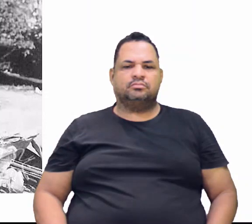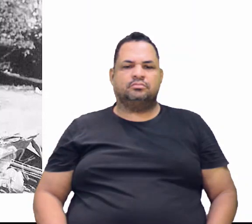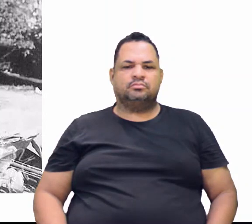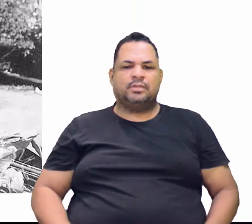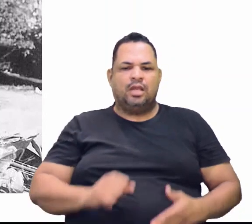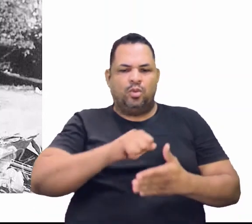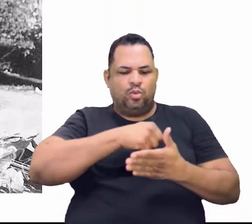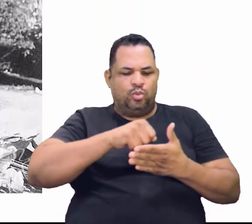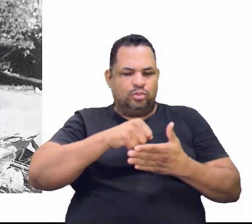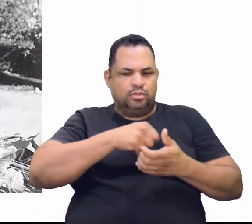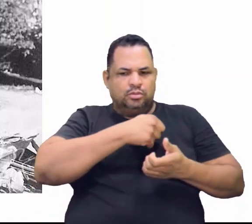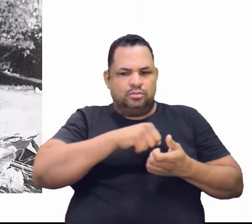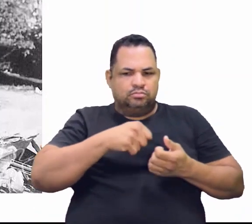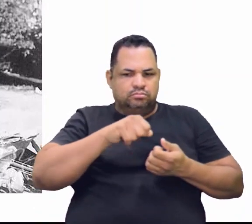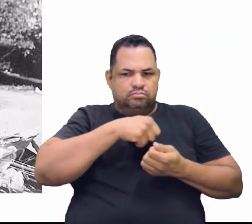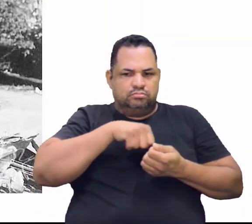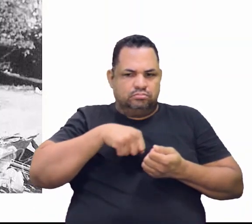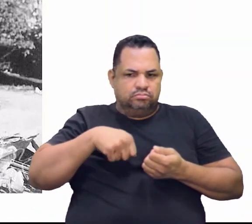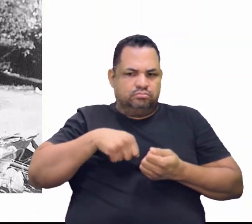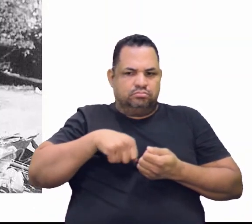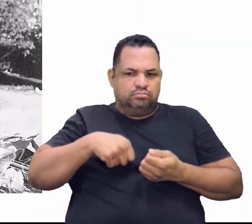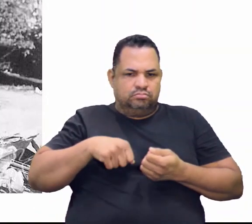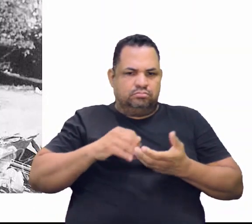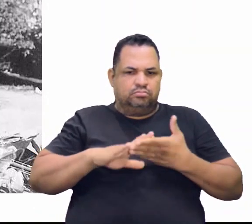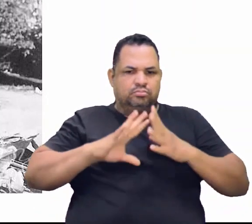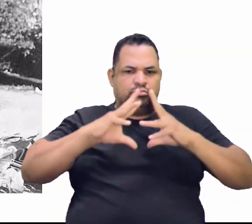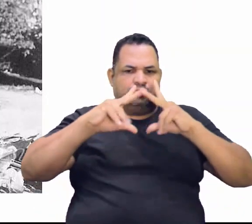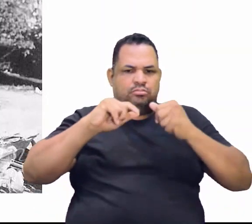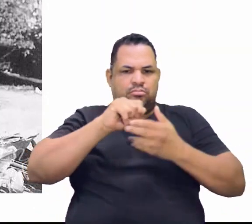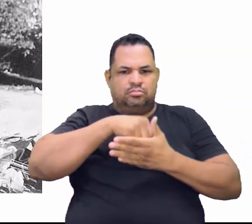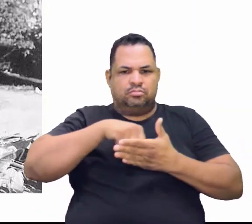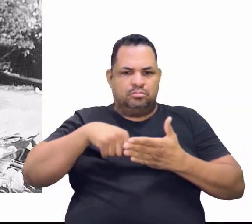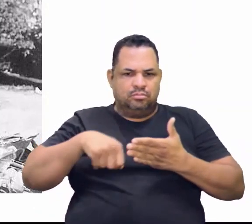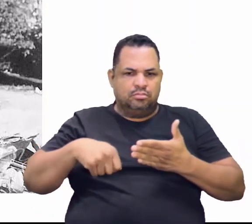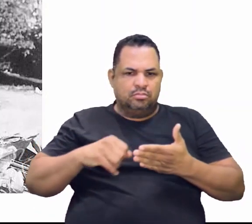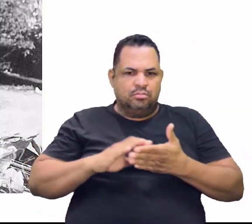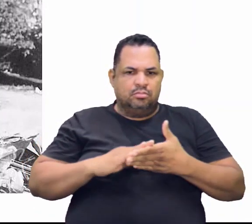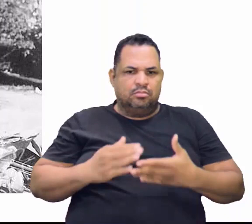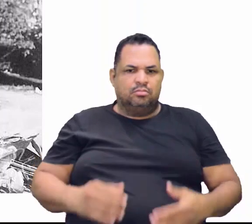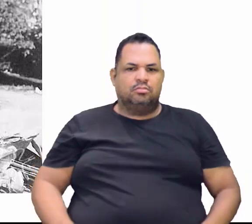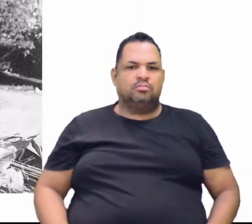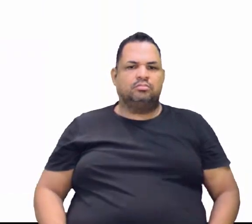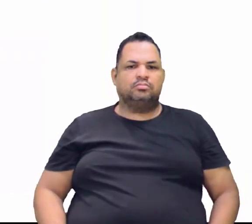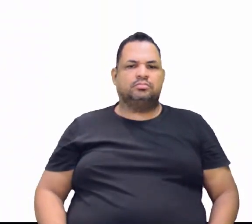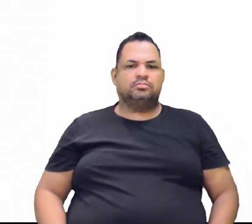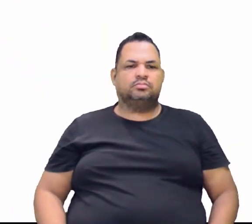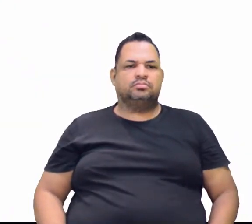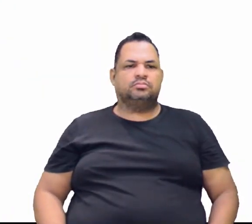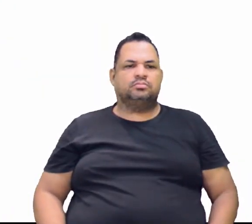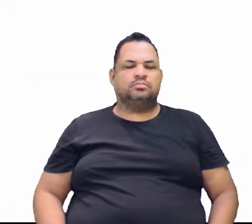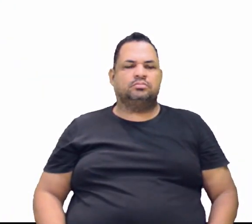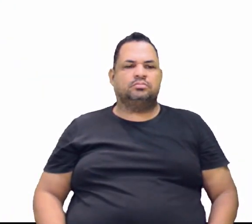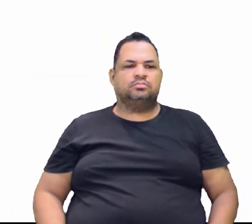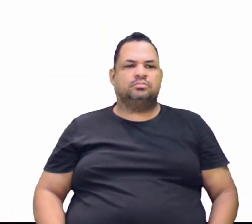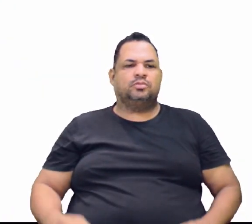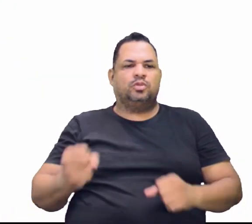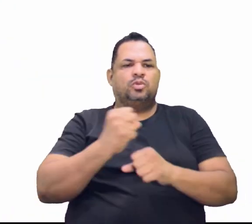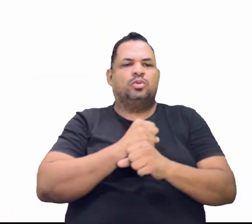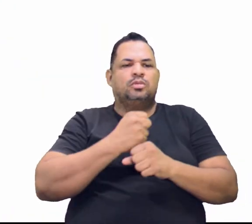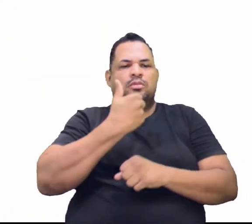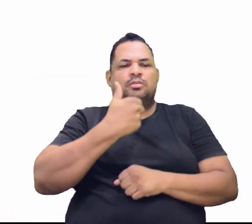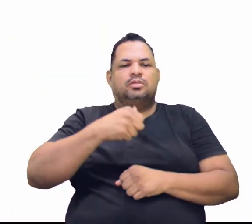diário. Tudo era registrado nessa caderneta.